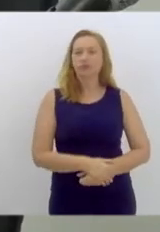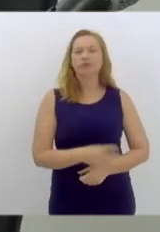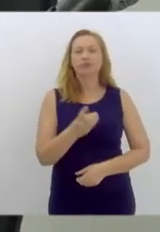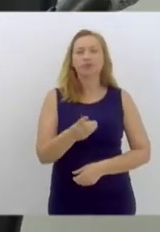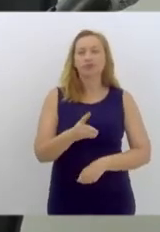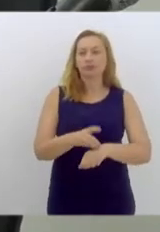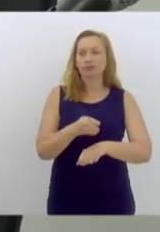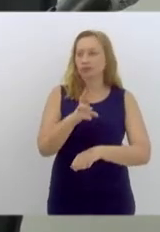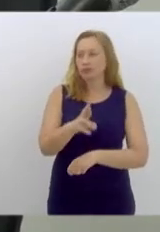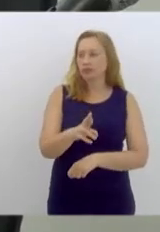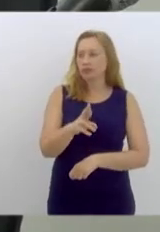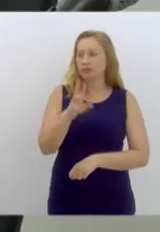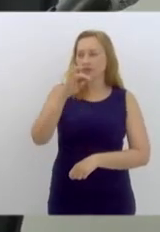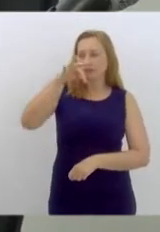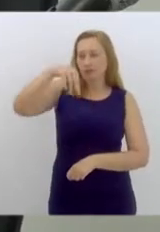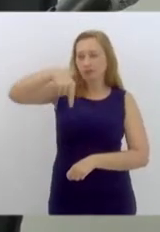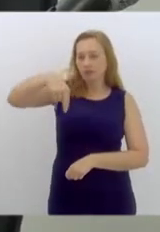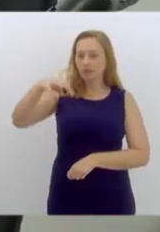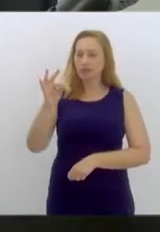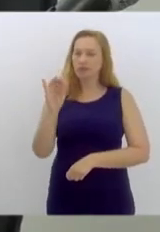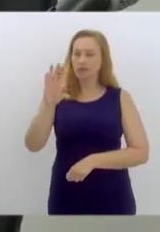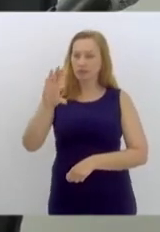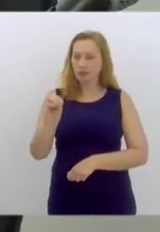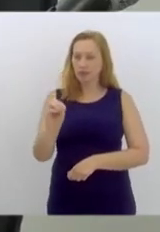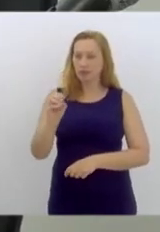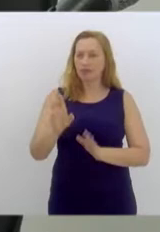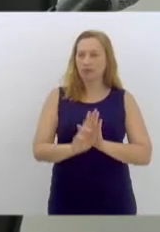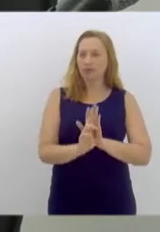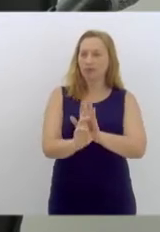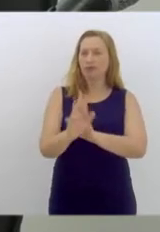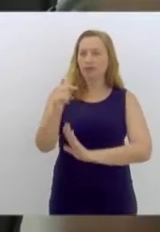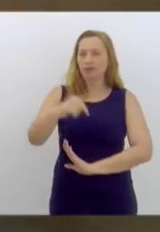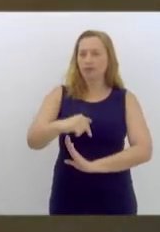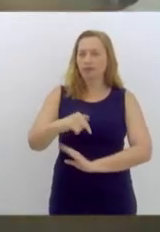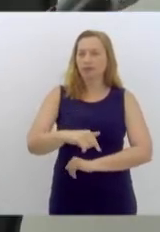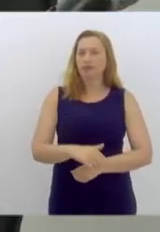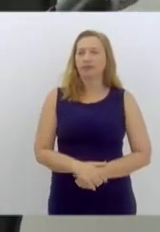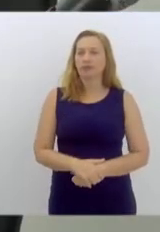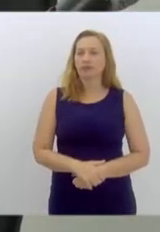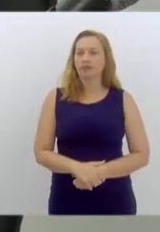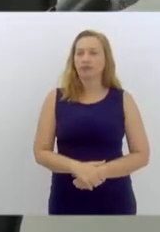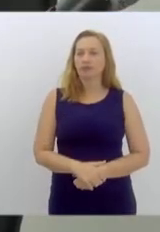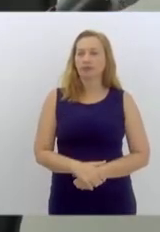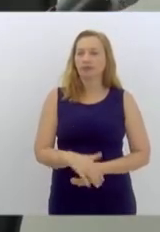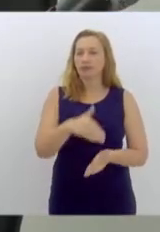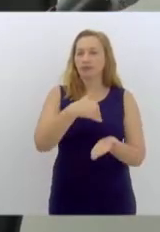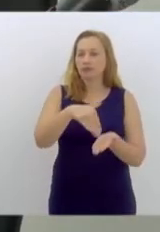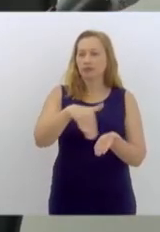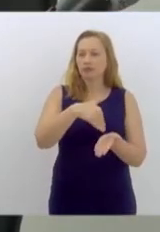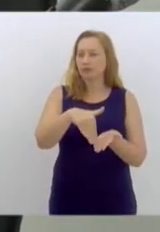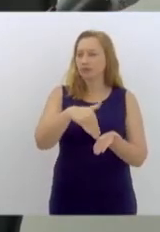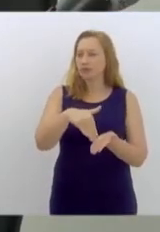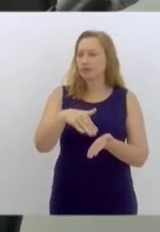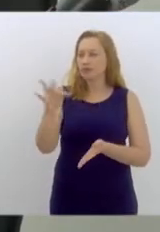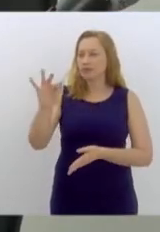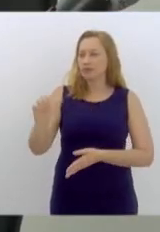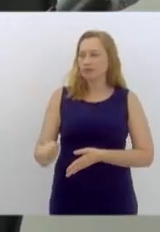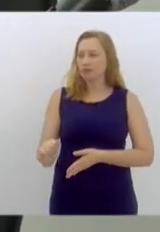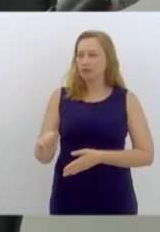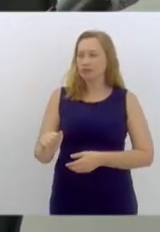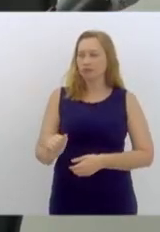doutor Thompson Neto representa aqui a Secretaria de Fazenda do